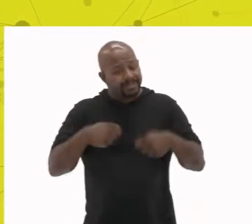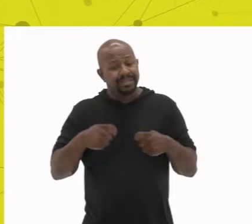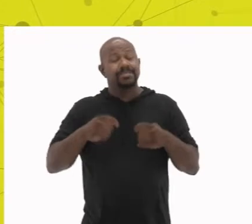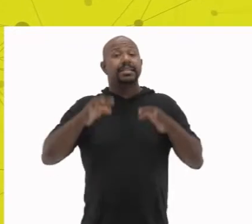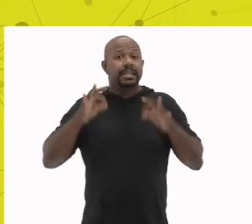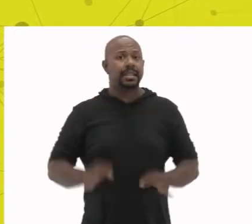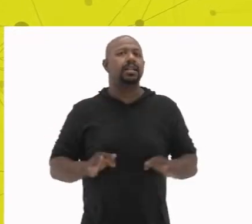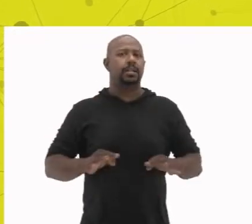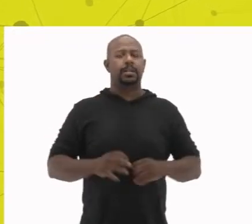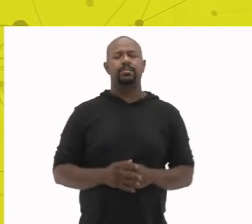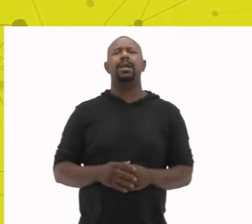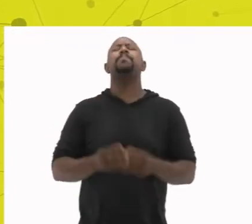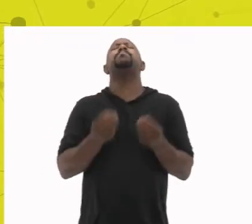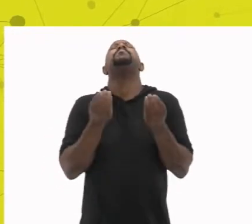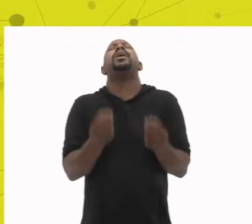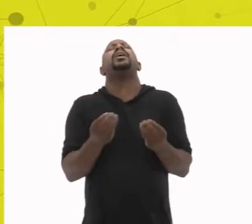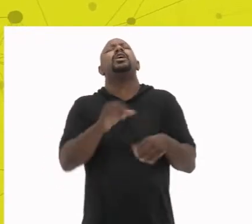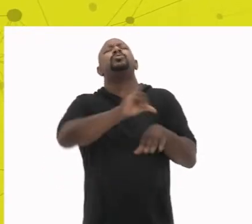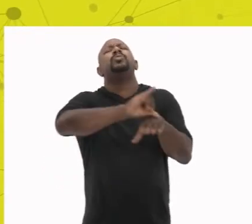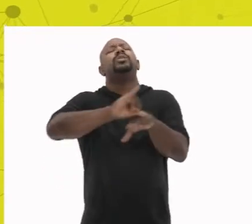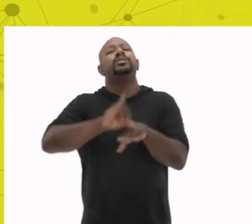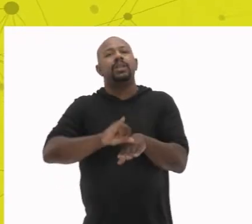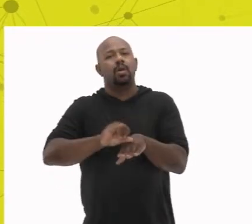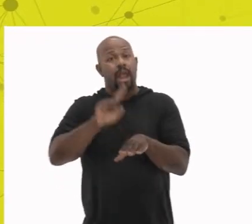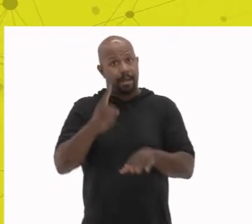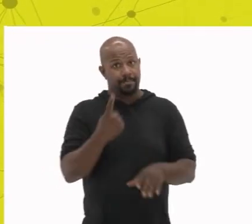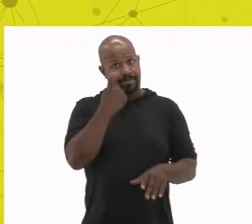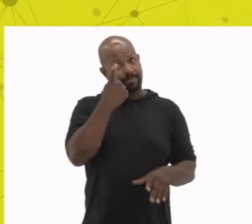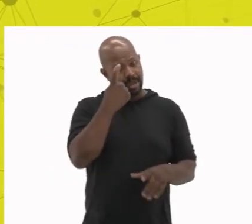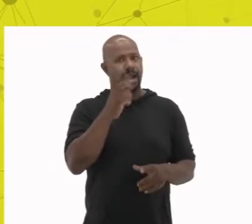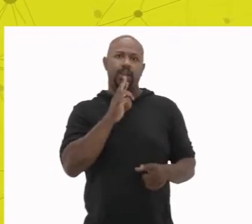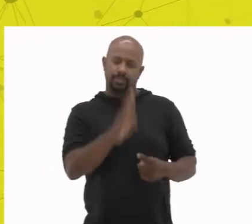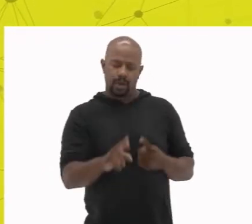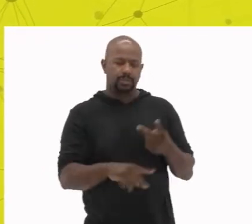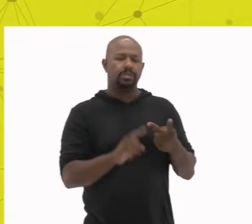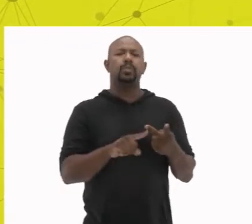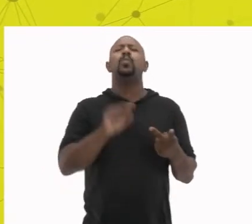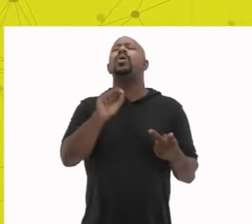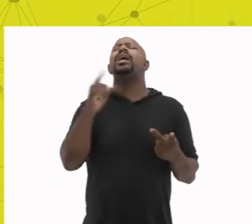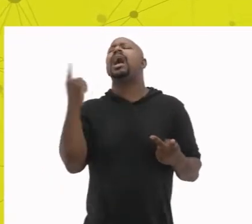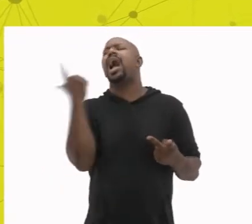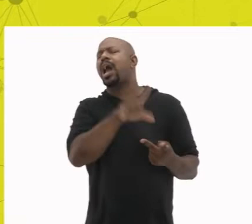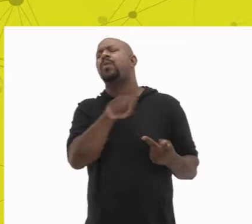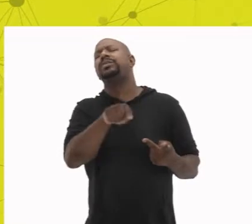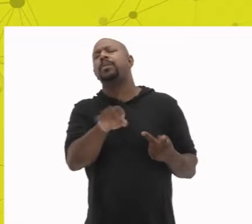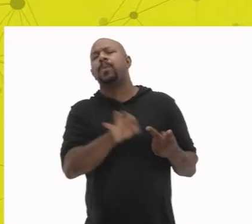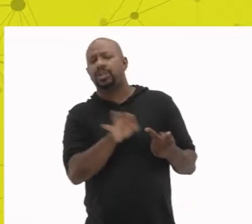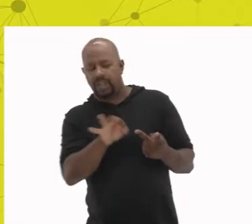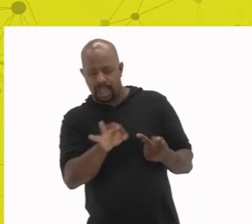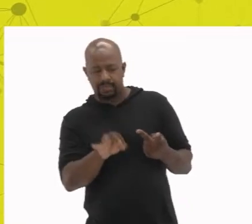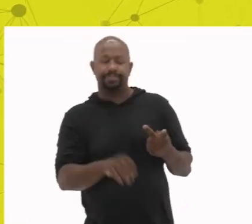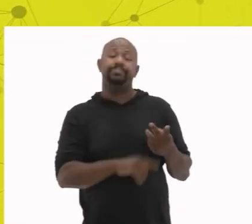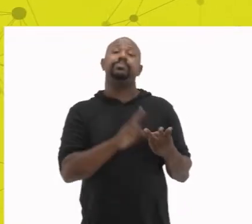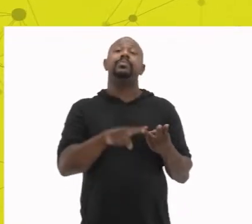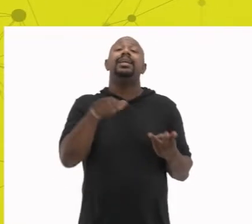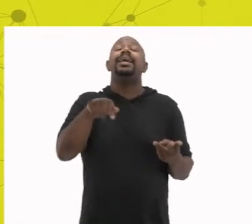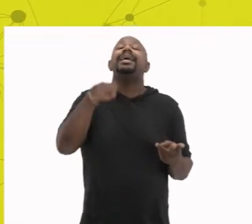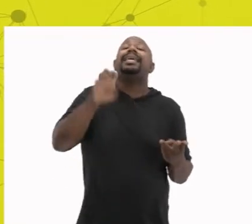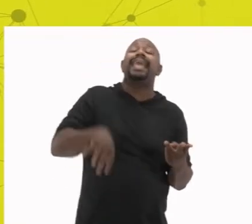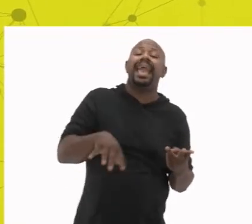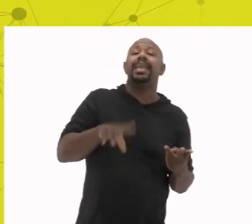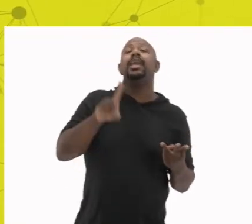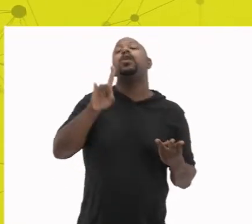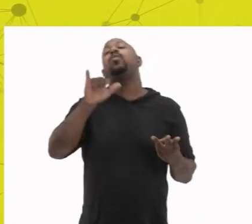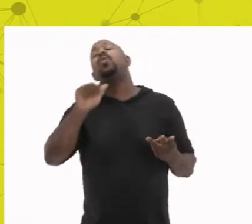ser determinados. Para o que serve uma exposição é uma primeira resposta. O que será alcançado com o projeto é outra.